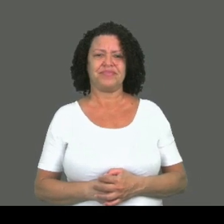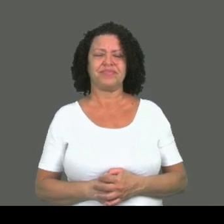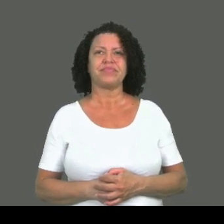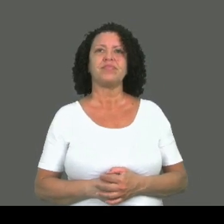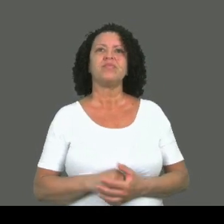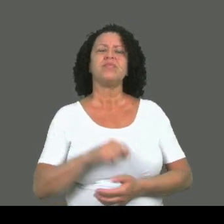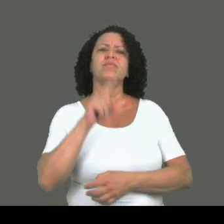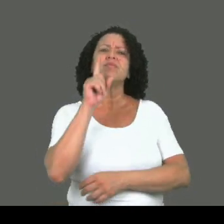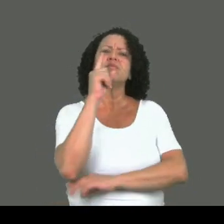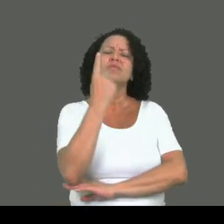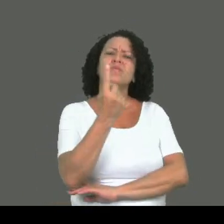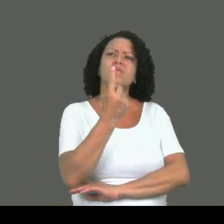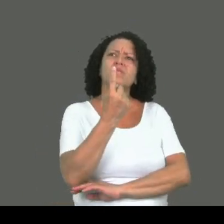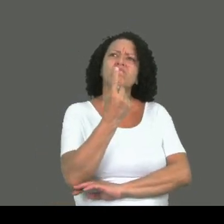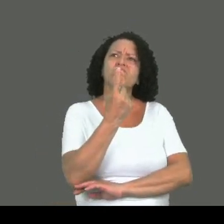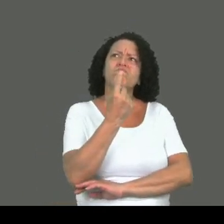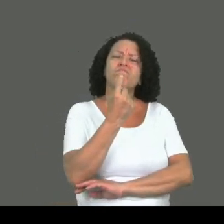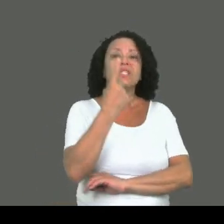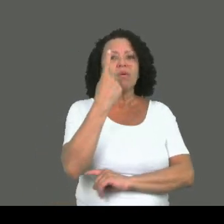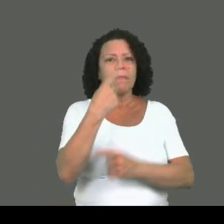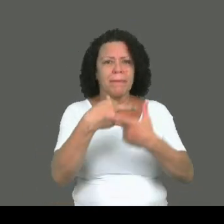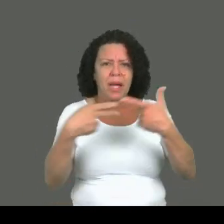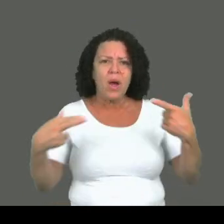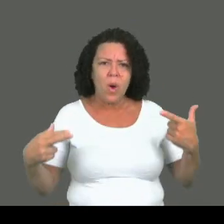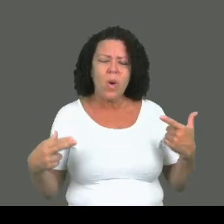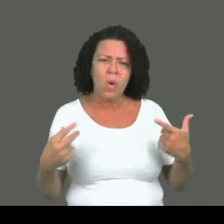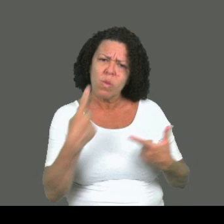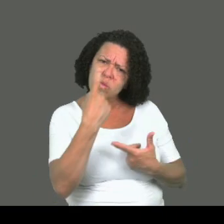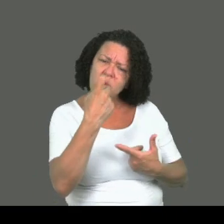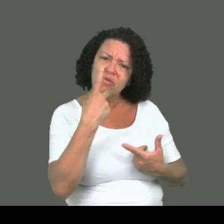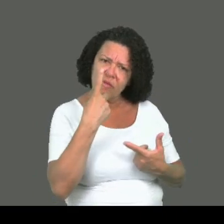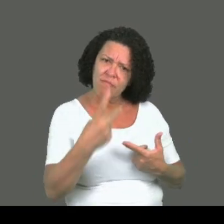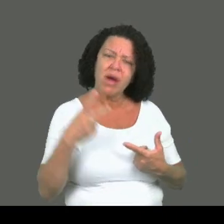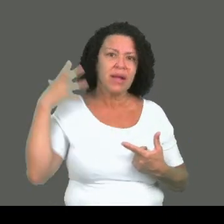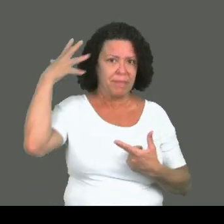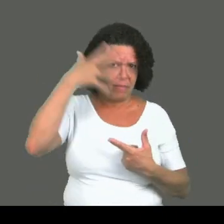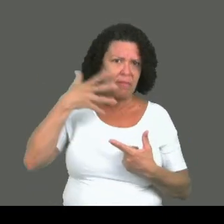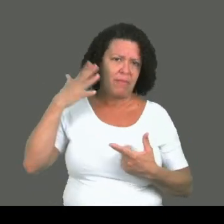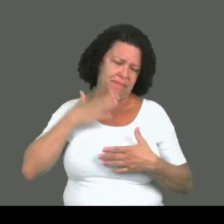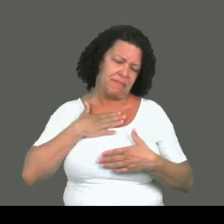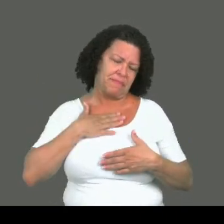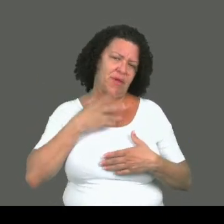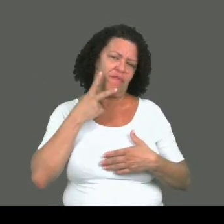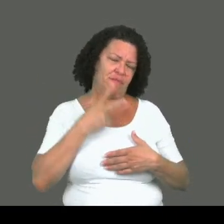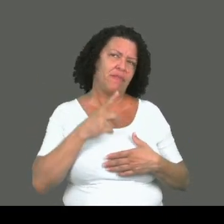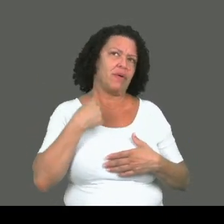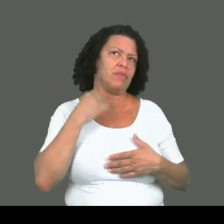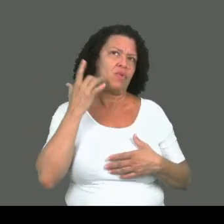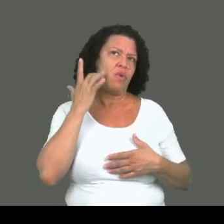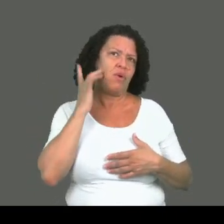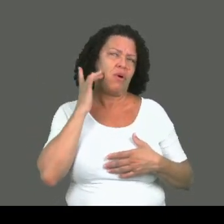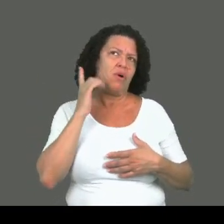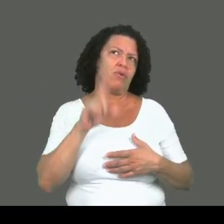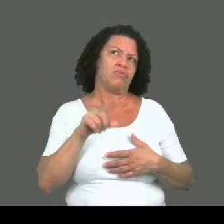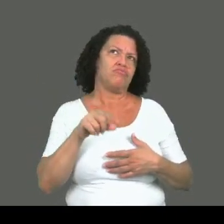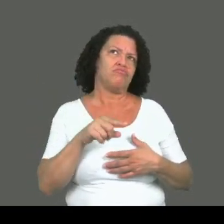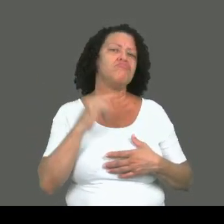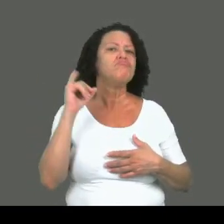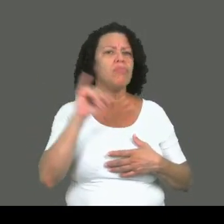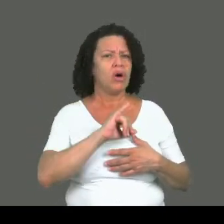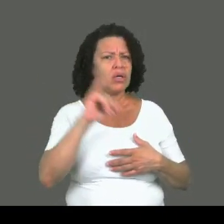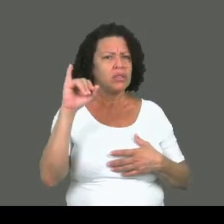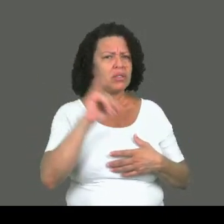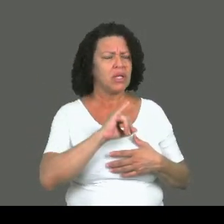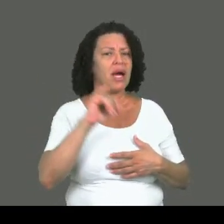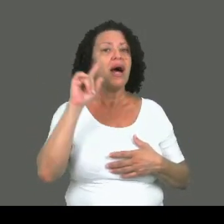Uma questão muito importante que eu sempre abordo nas minhas palestras e acho que é de vital importância